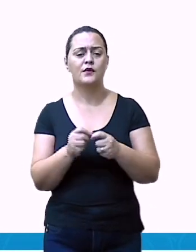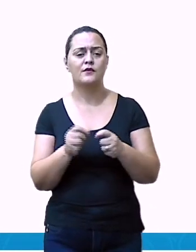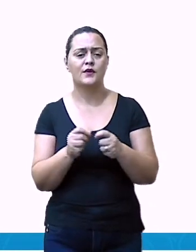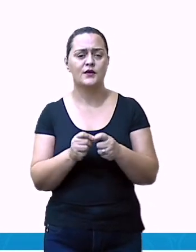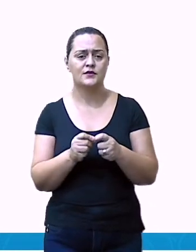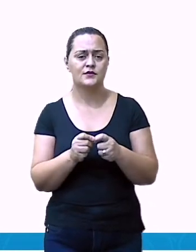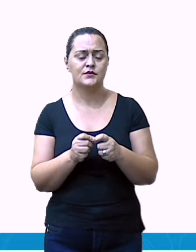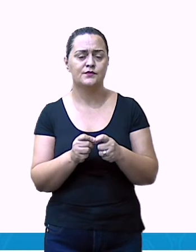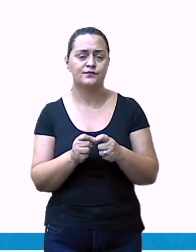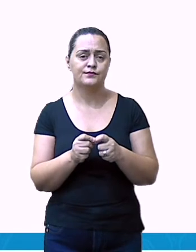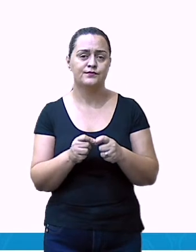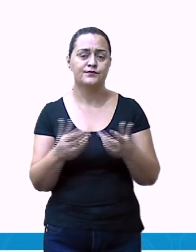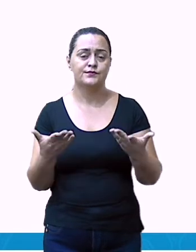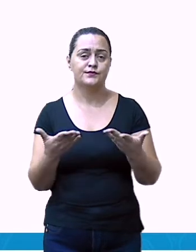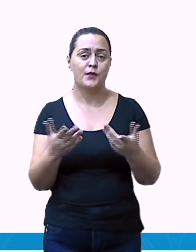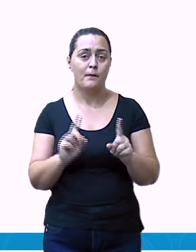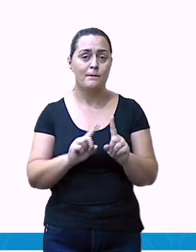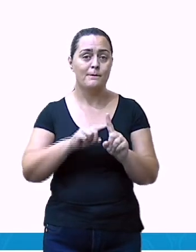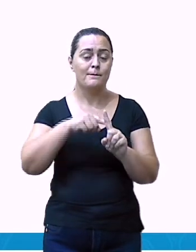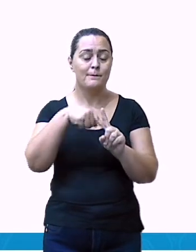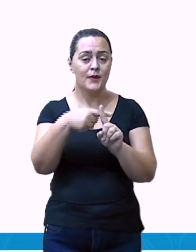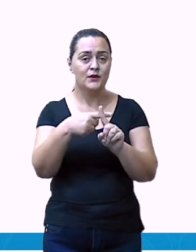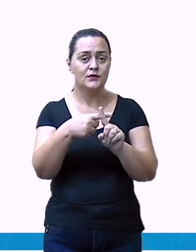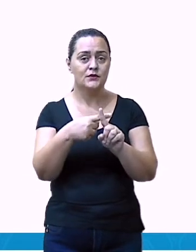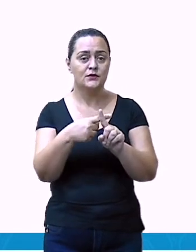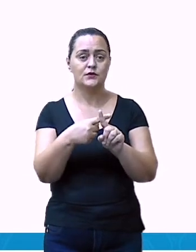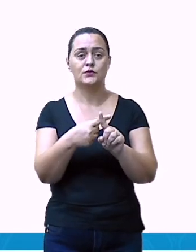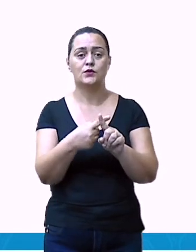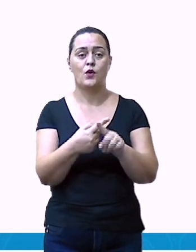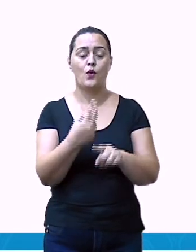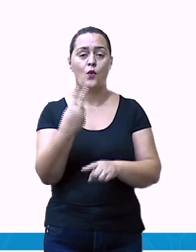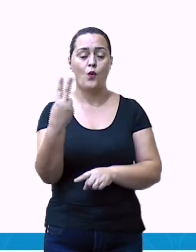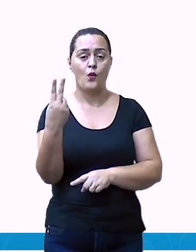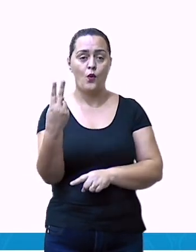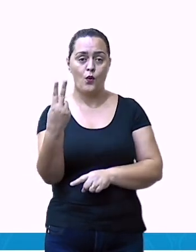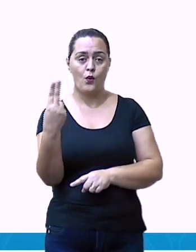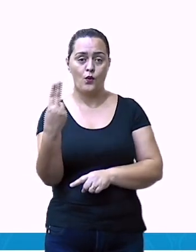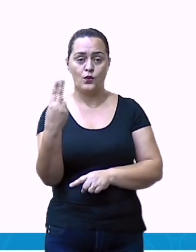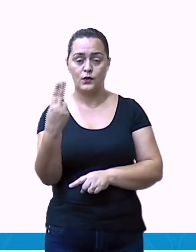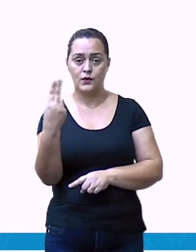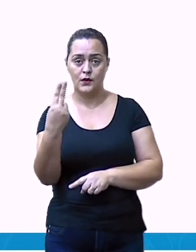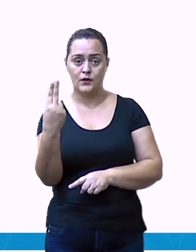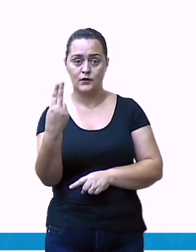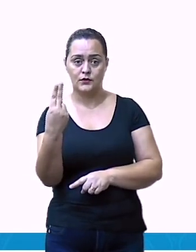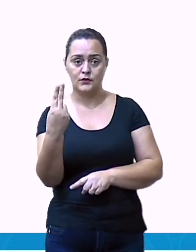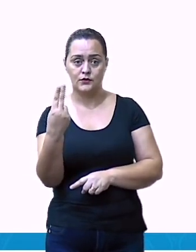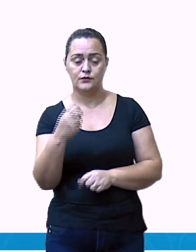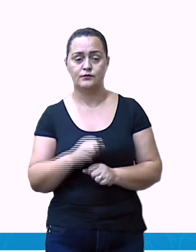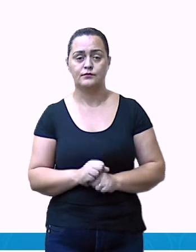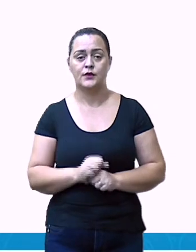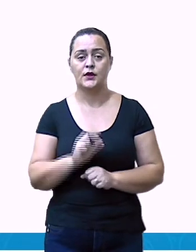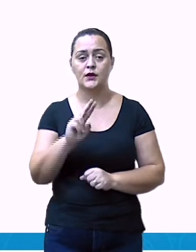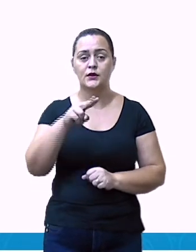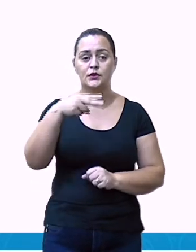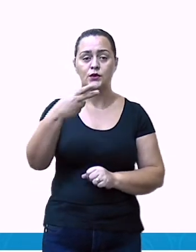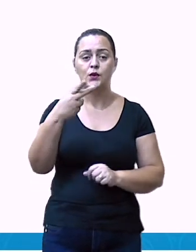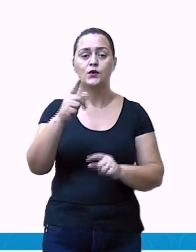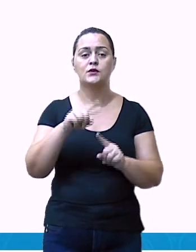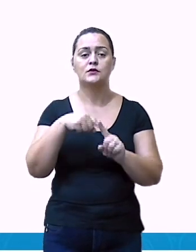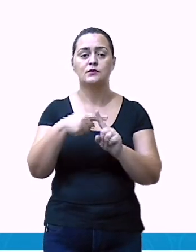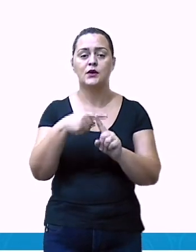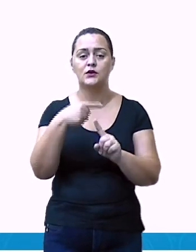Então, 2 mais 1, mais 2, mais 1, mais 2, mais 1, que é igual